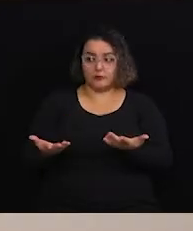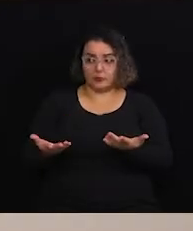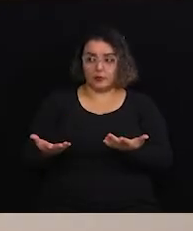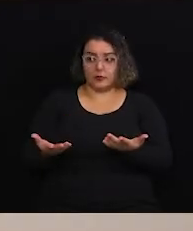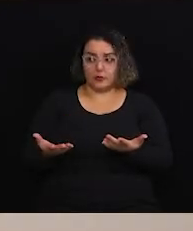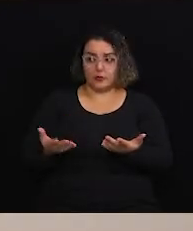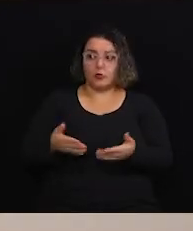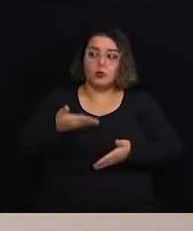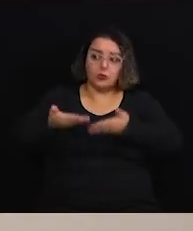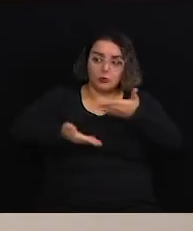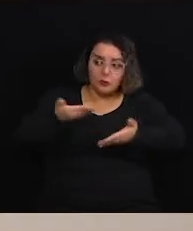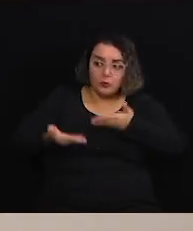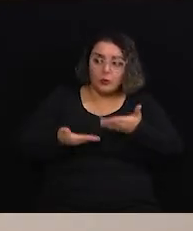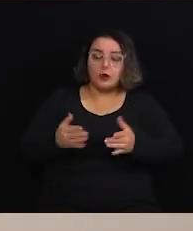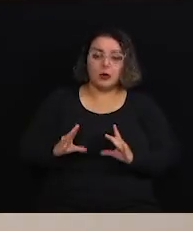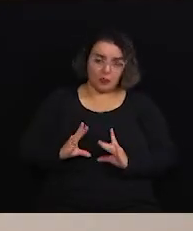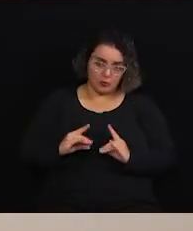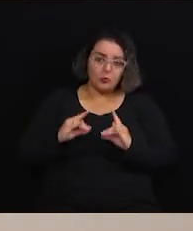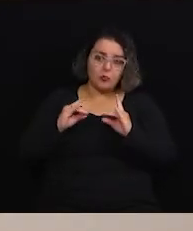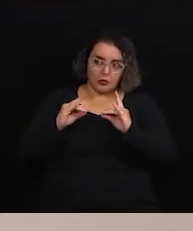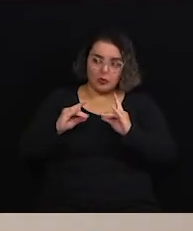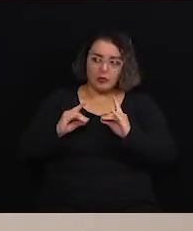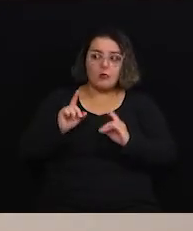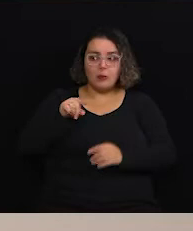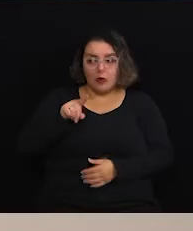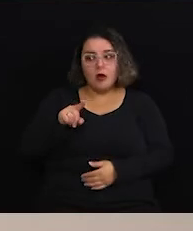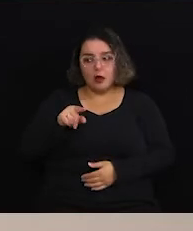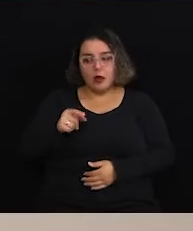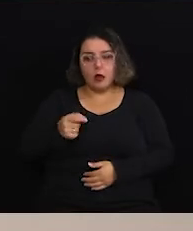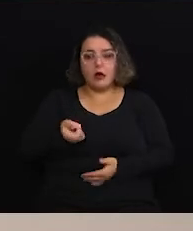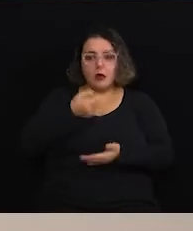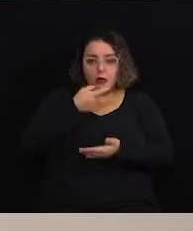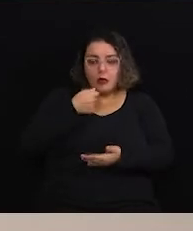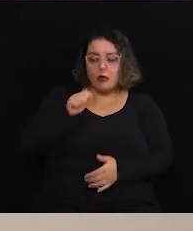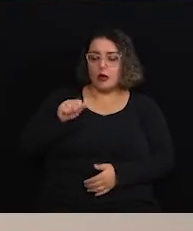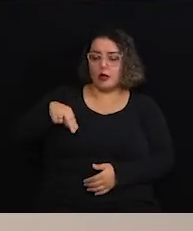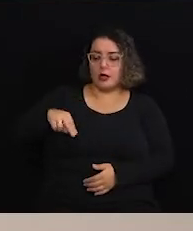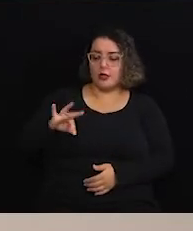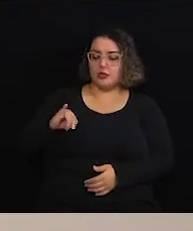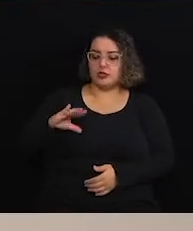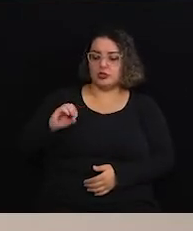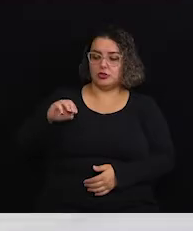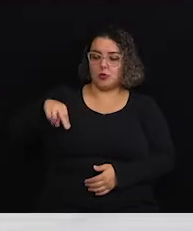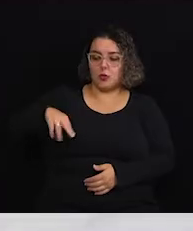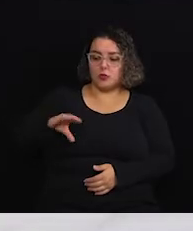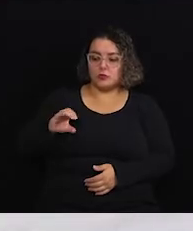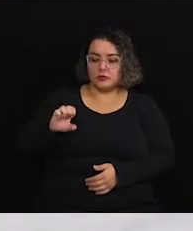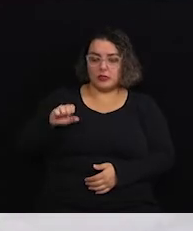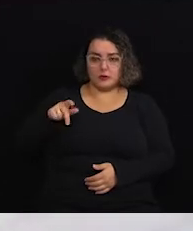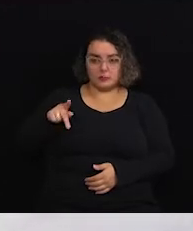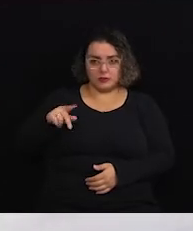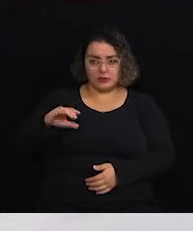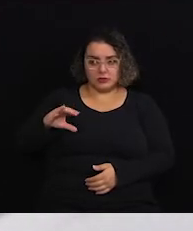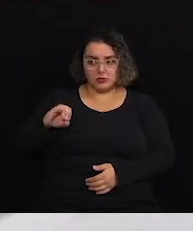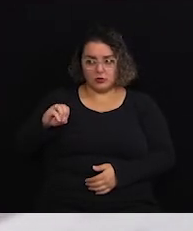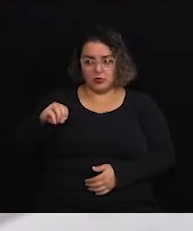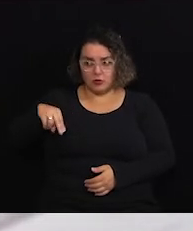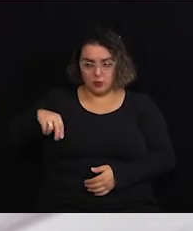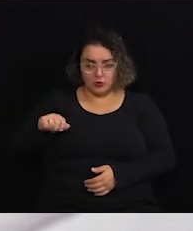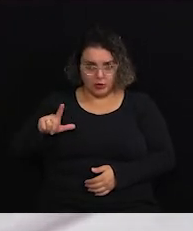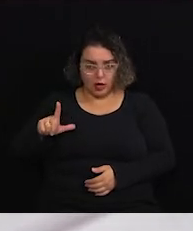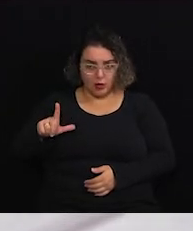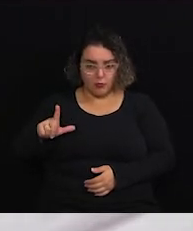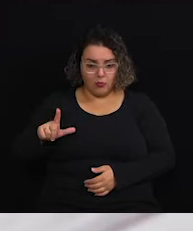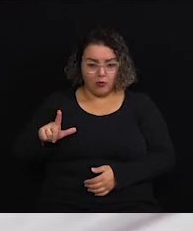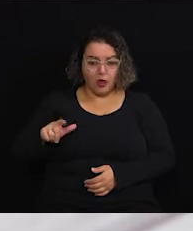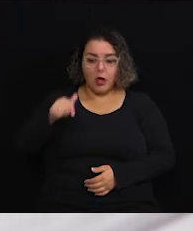Então, em geral, o tratamento da endometriose é hormonal, né? Então, realmente são com pílulas anticoncepcionais. Então, a verdade,